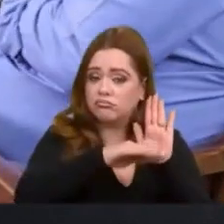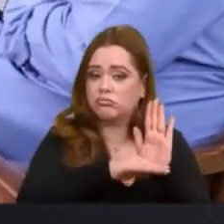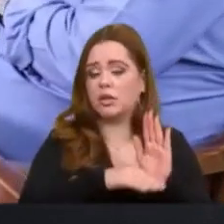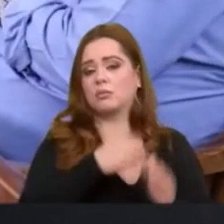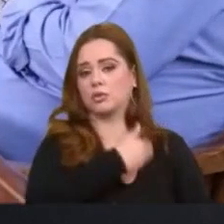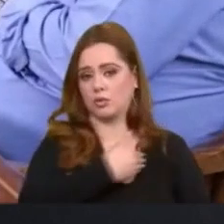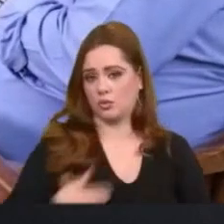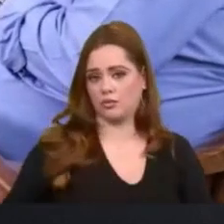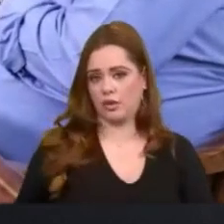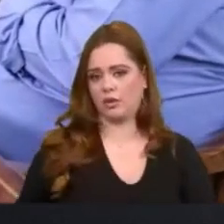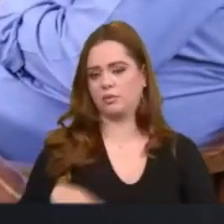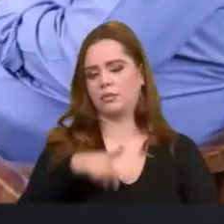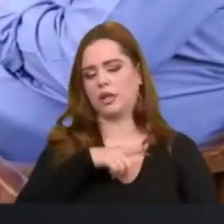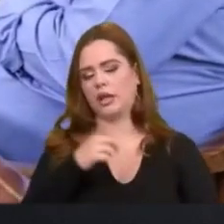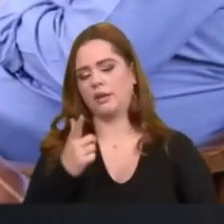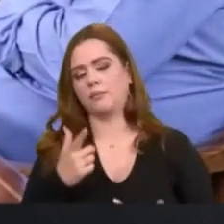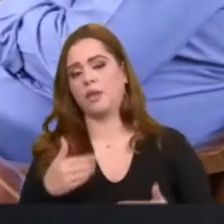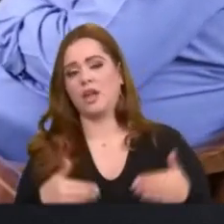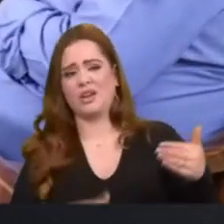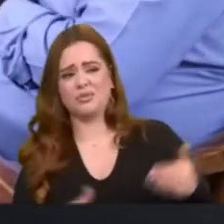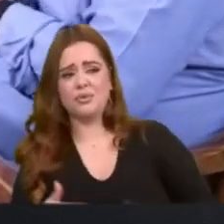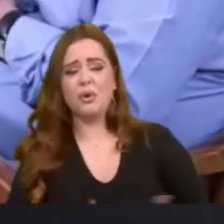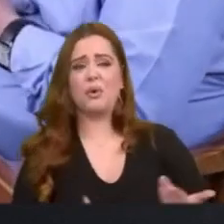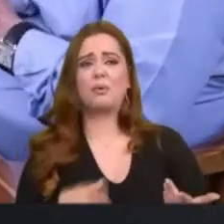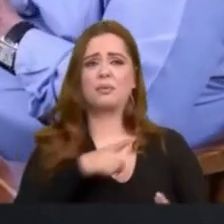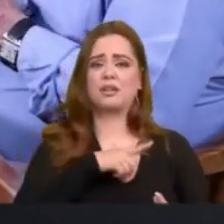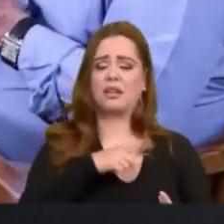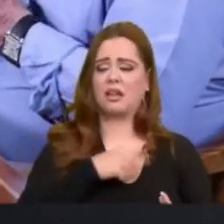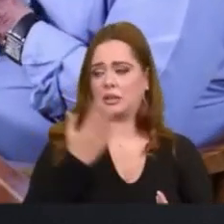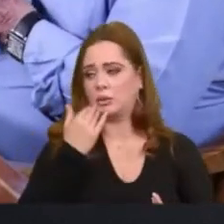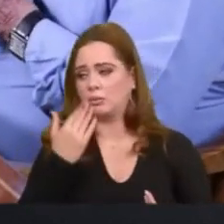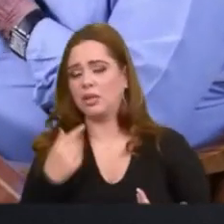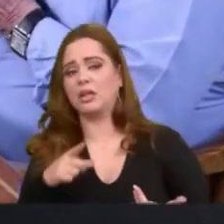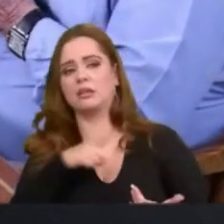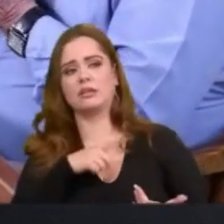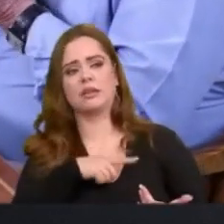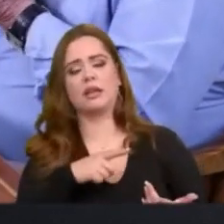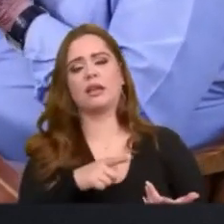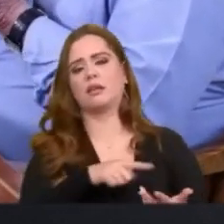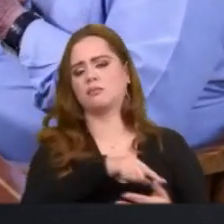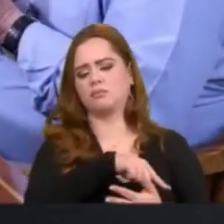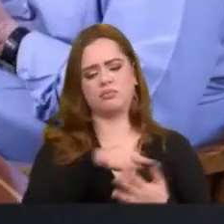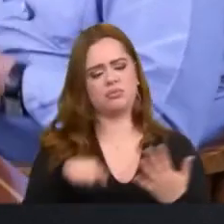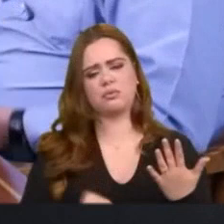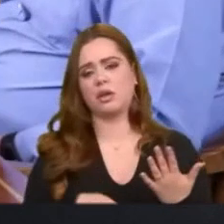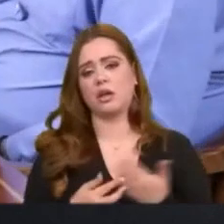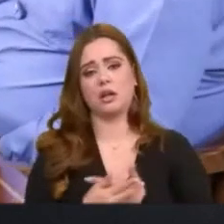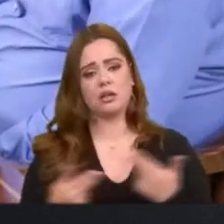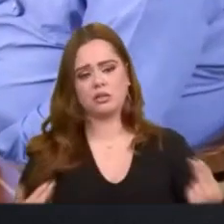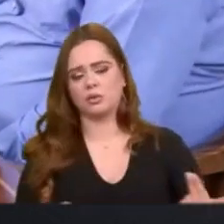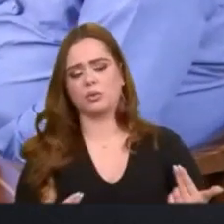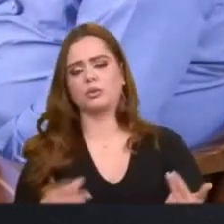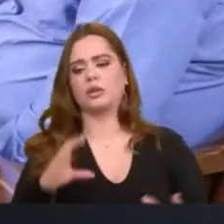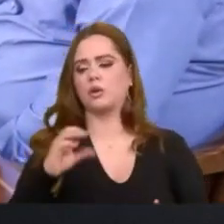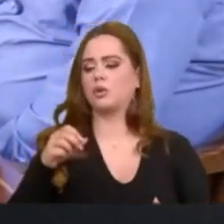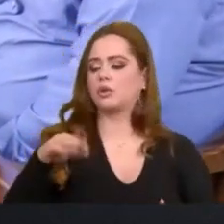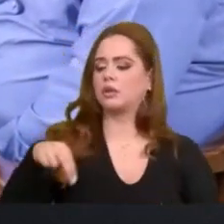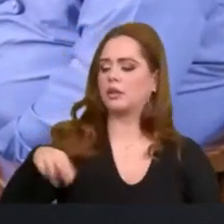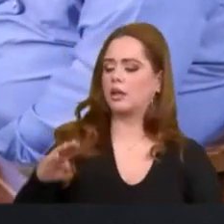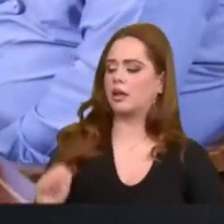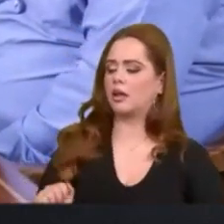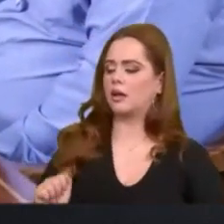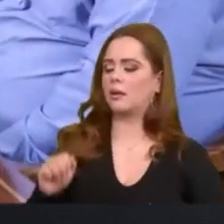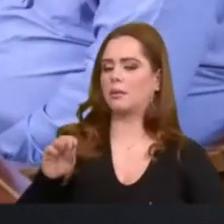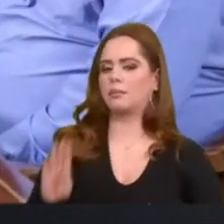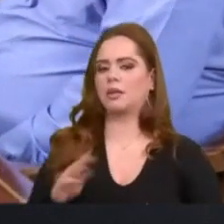que a questão da Fome que a questão das refeições que a questão aí maior até de você depois a conabi ter estoque que de tudo isso